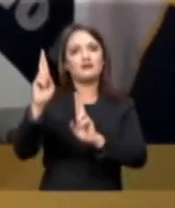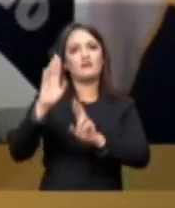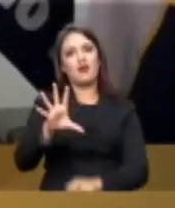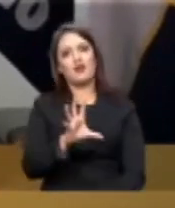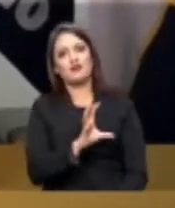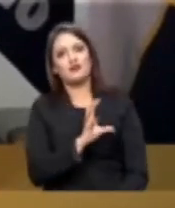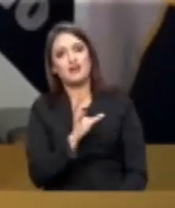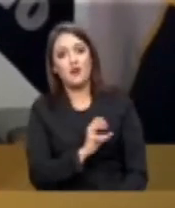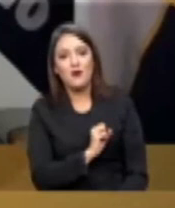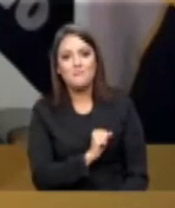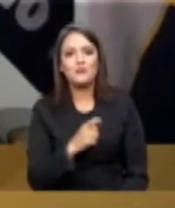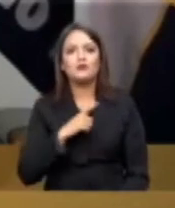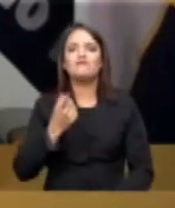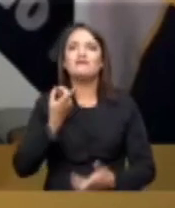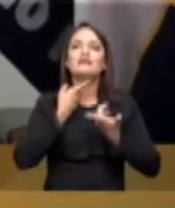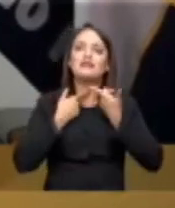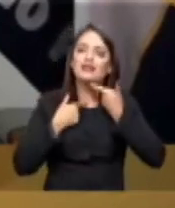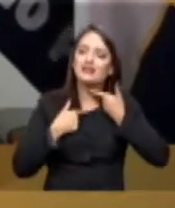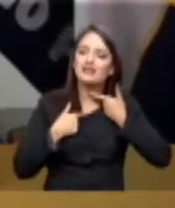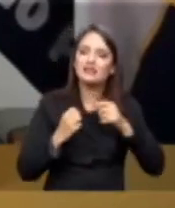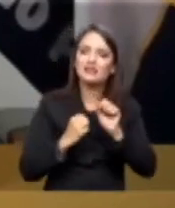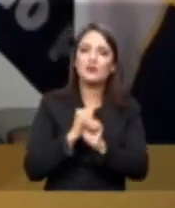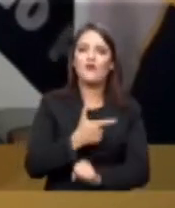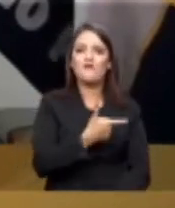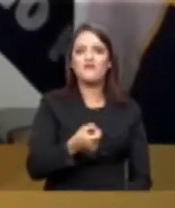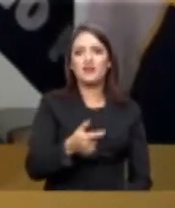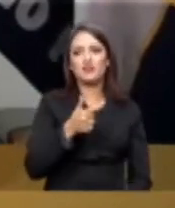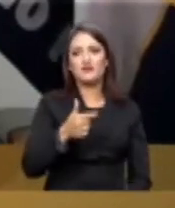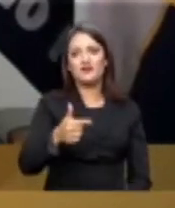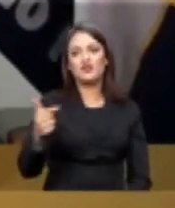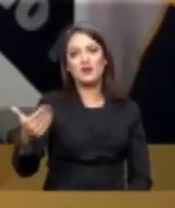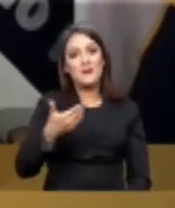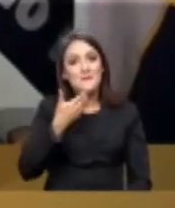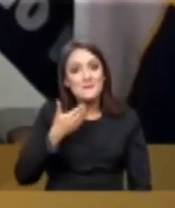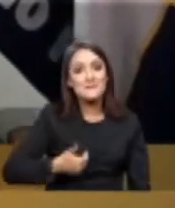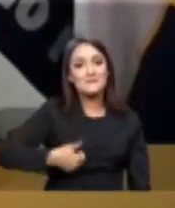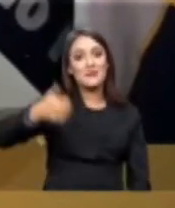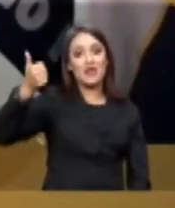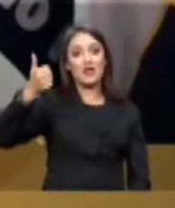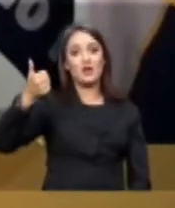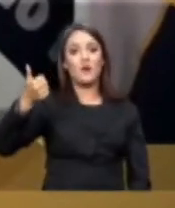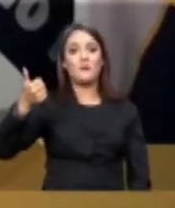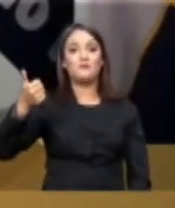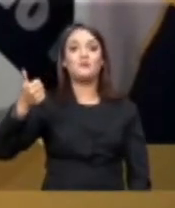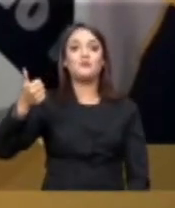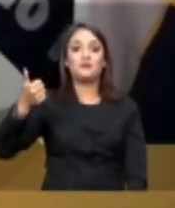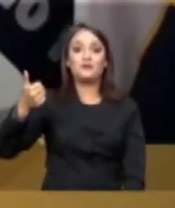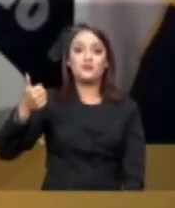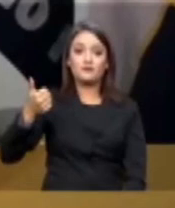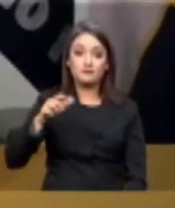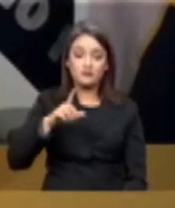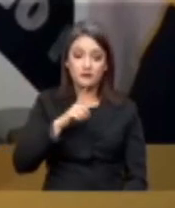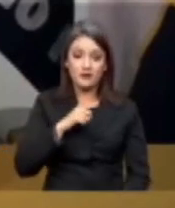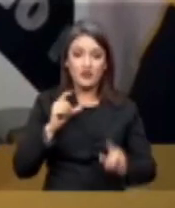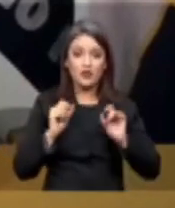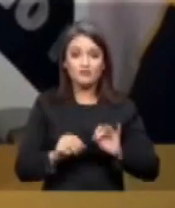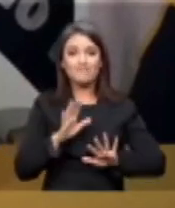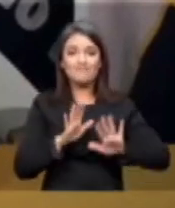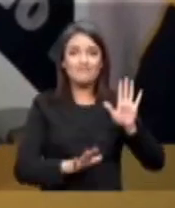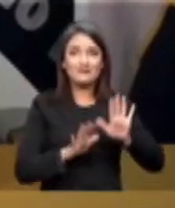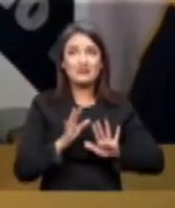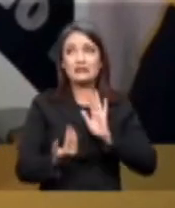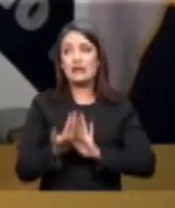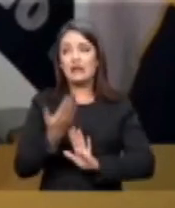amor, ansioso por um 2022 muito melhor, em que se ofereça a dor, em que se arrefeça a dor do luto e se